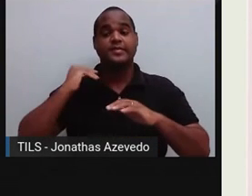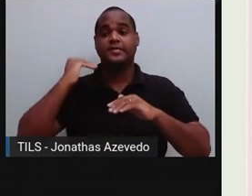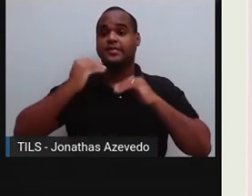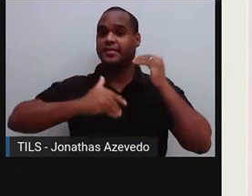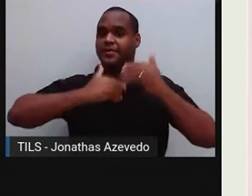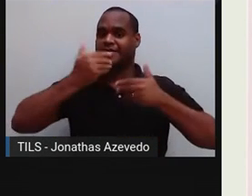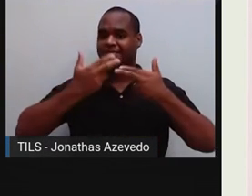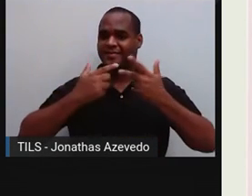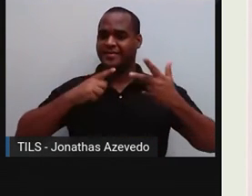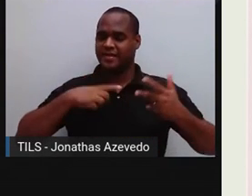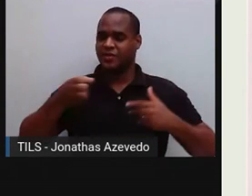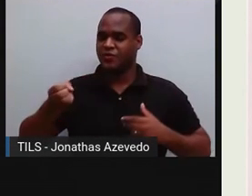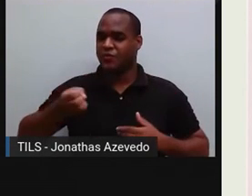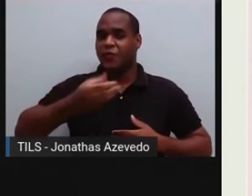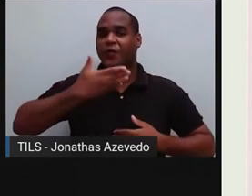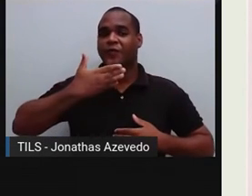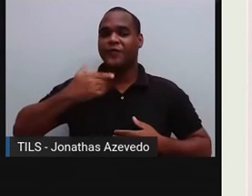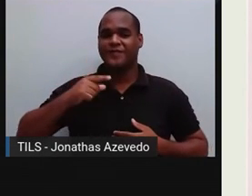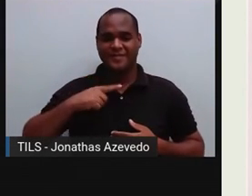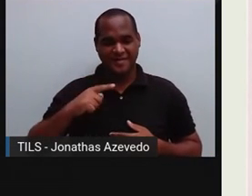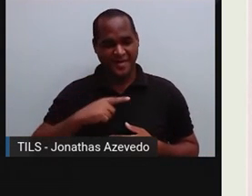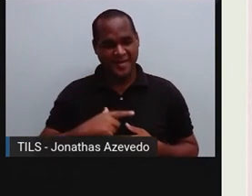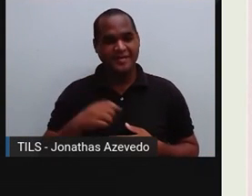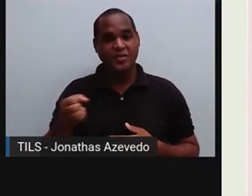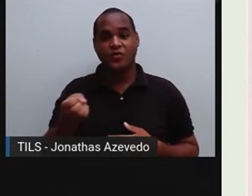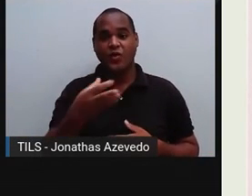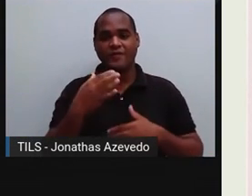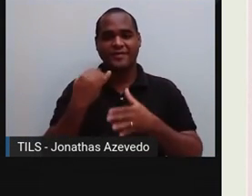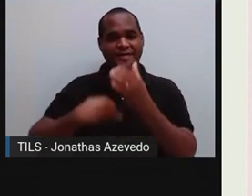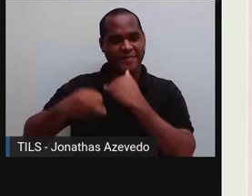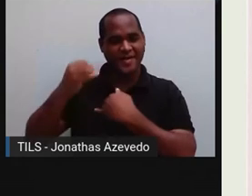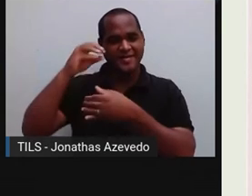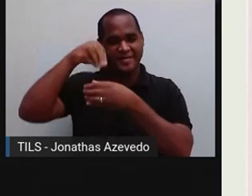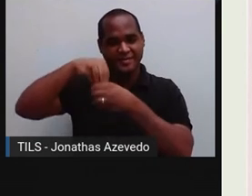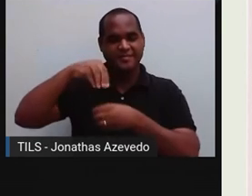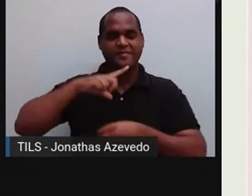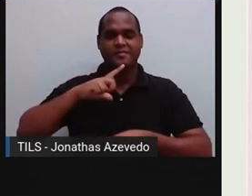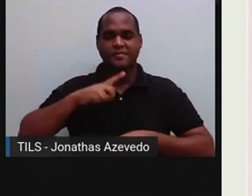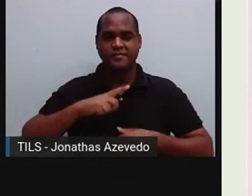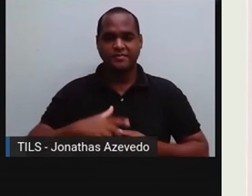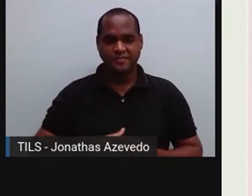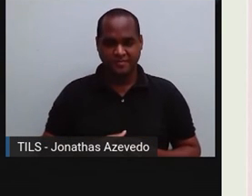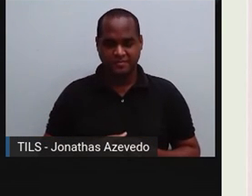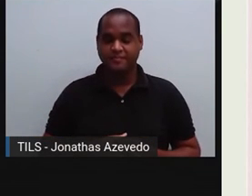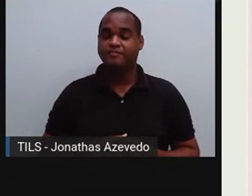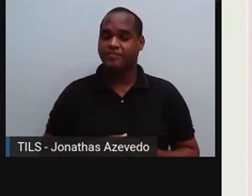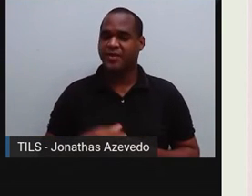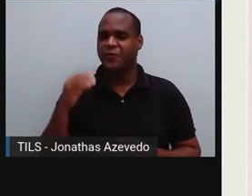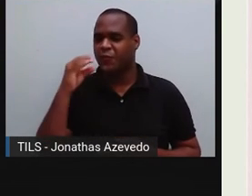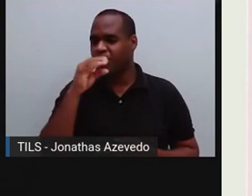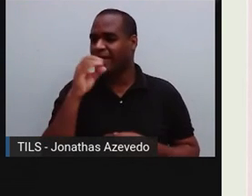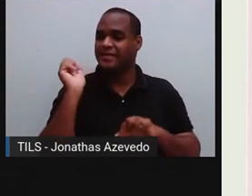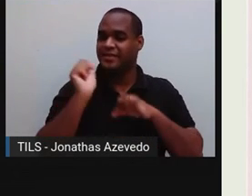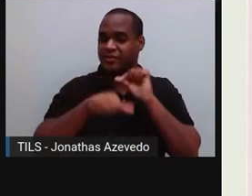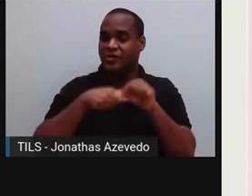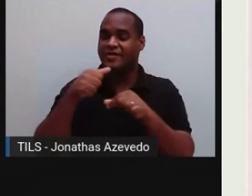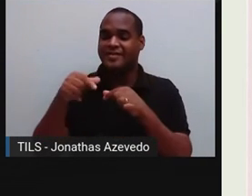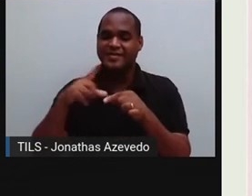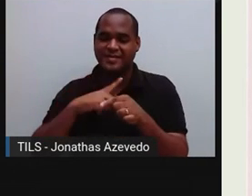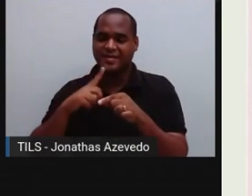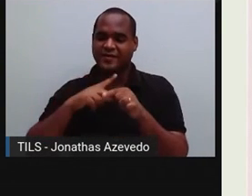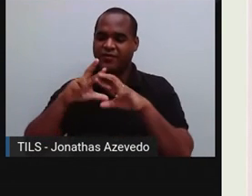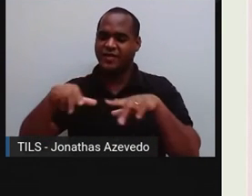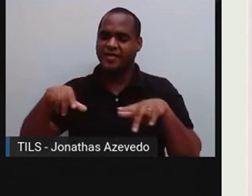passou a ser uma nova matéria, uma nova composição química tem ali. Teve o processo de aquecimento, transformou aqueles materiais que